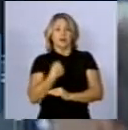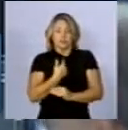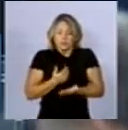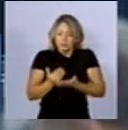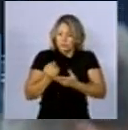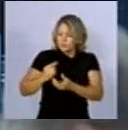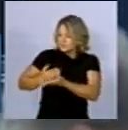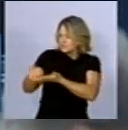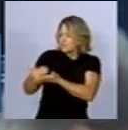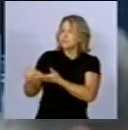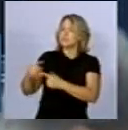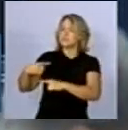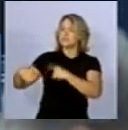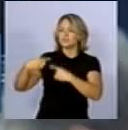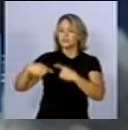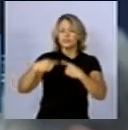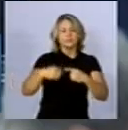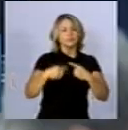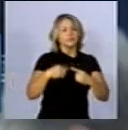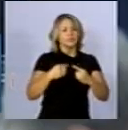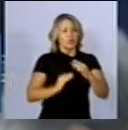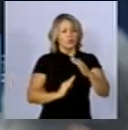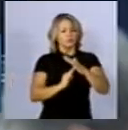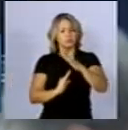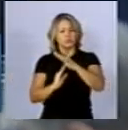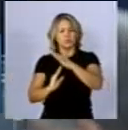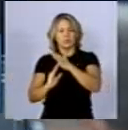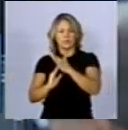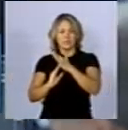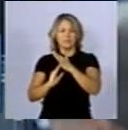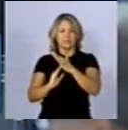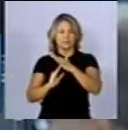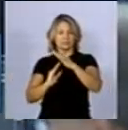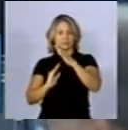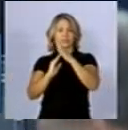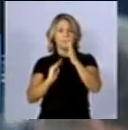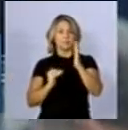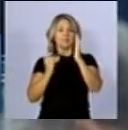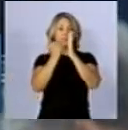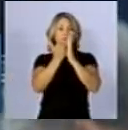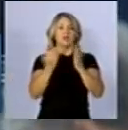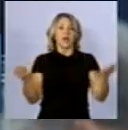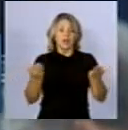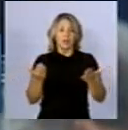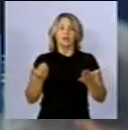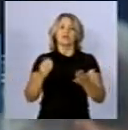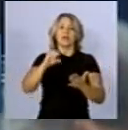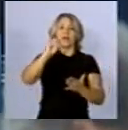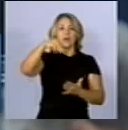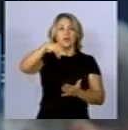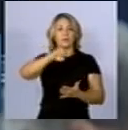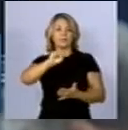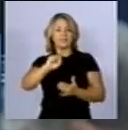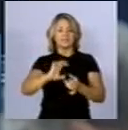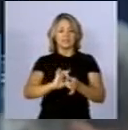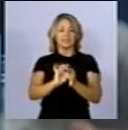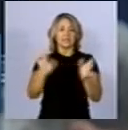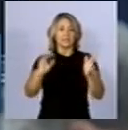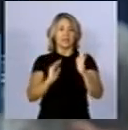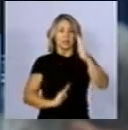discutindo a redução do valor, a Organização Mundial da Saúde a eh libera eh esse